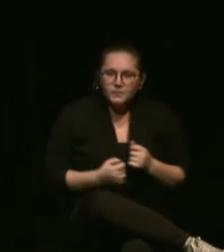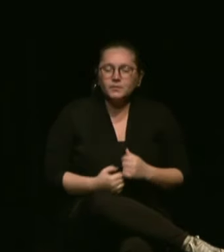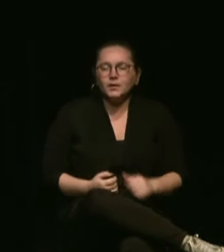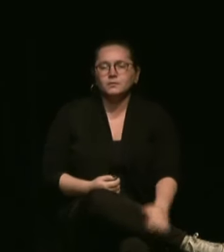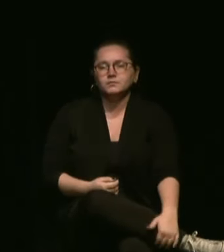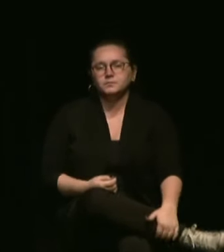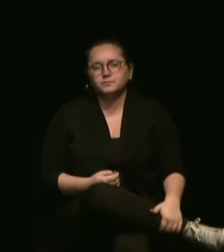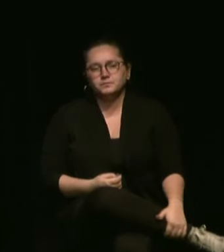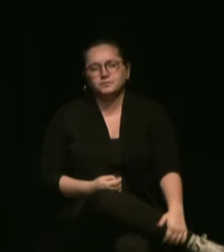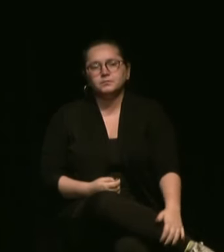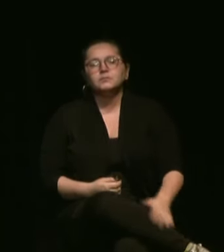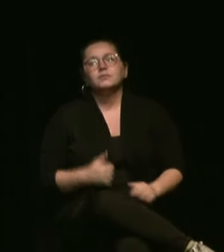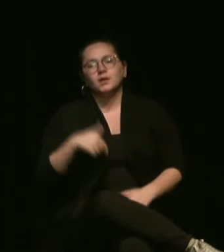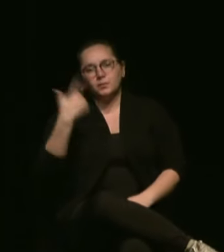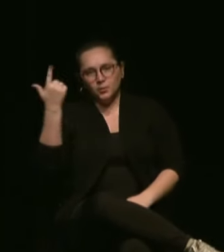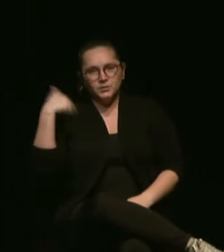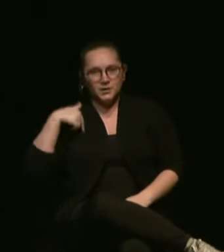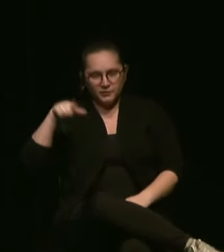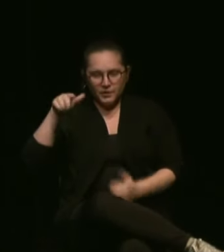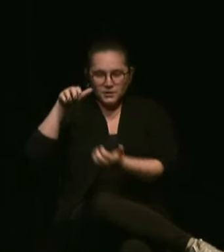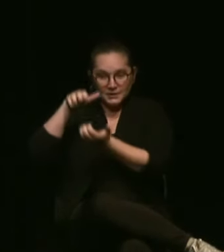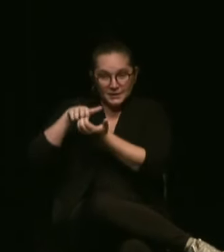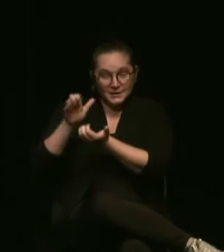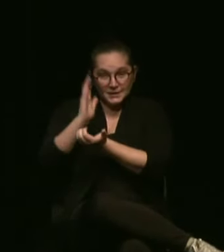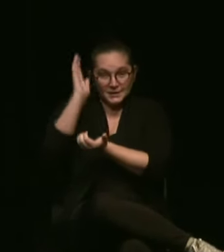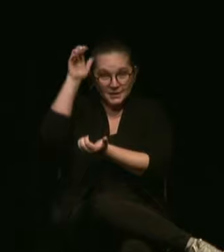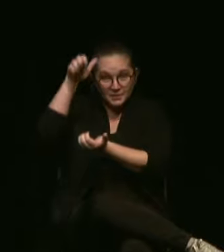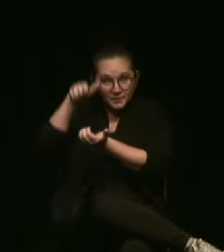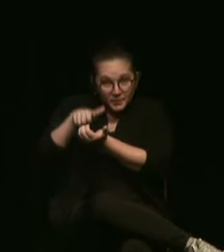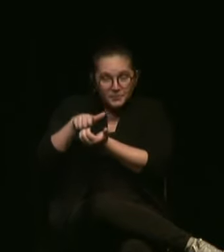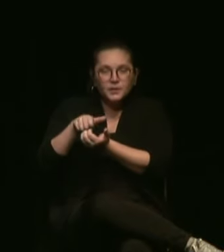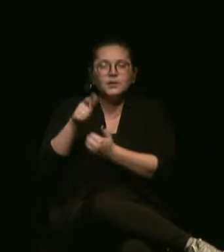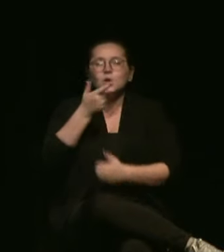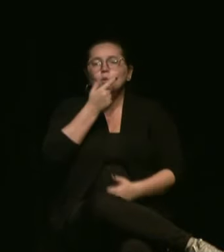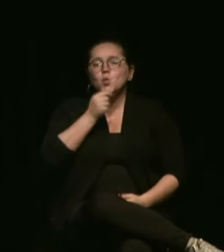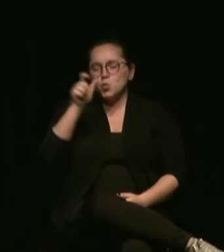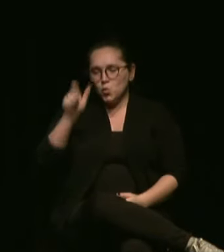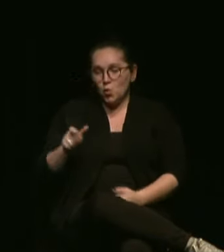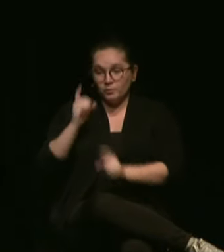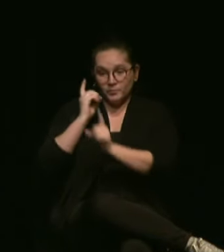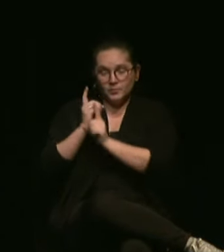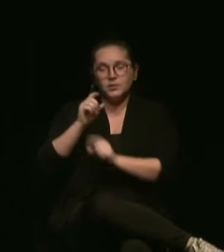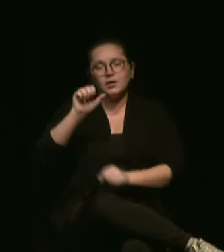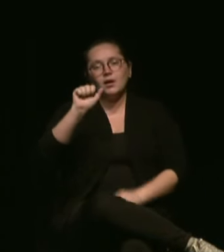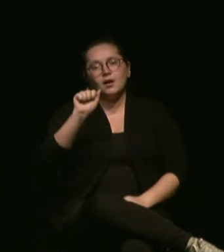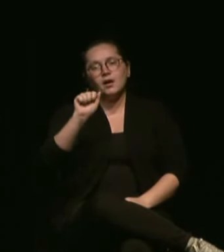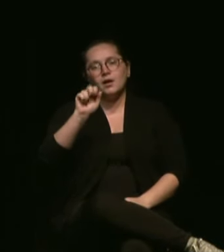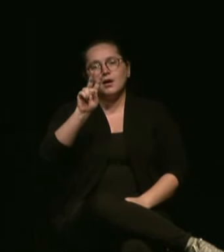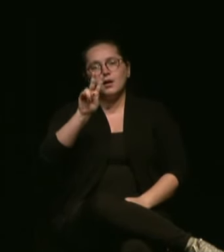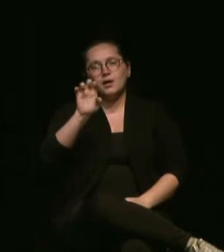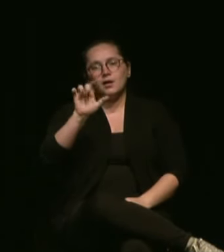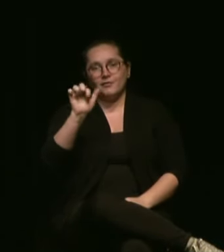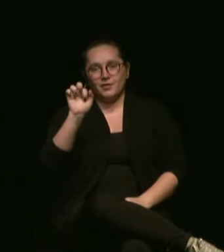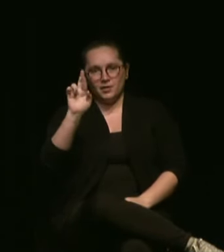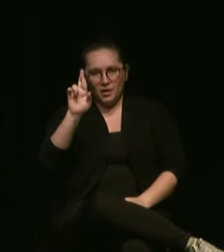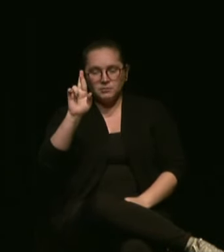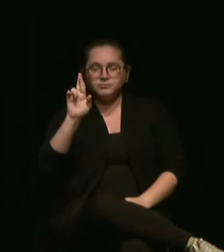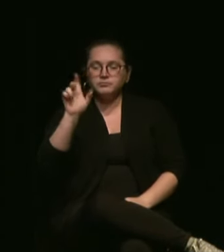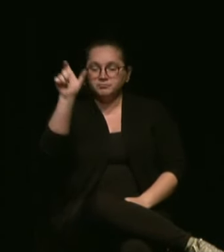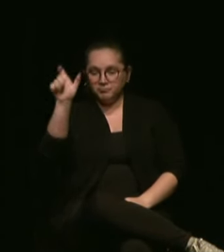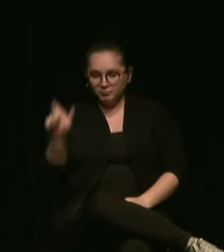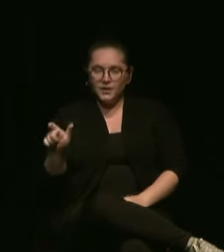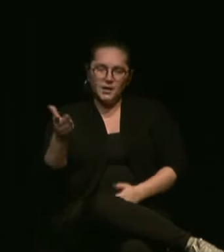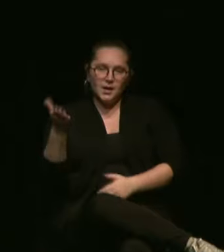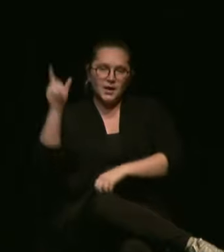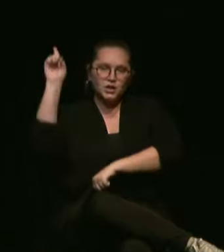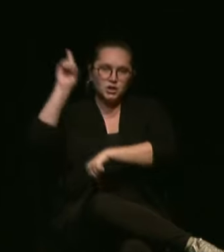vai até o Centro Cultural Banco do Brasil, onde ele sabia que o Avelar estava. O Avelar, na época, o Zé Carlos Avelar, era o diretor